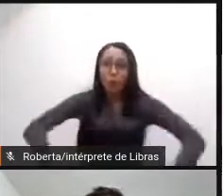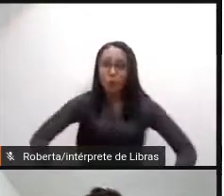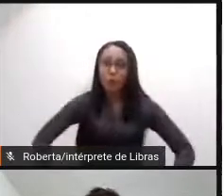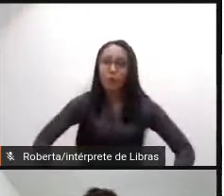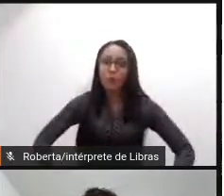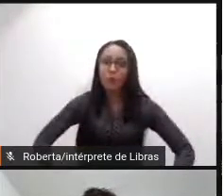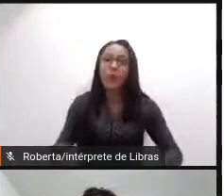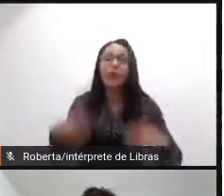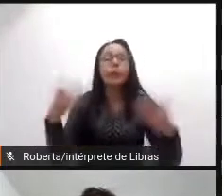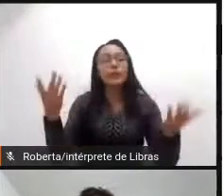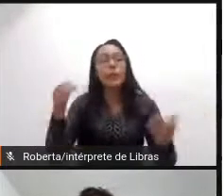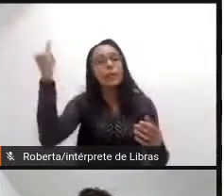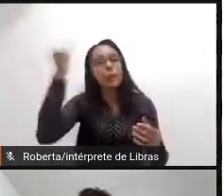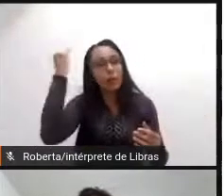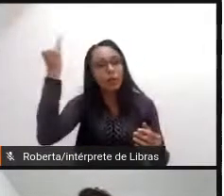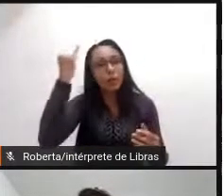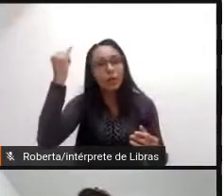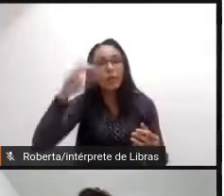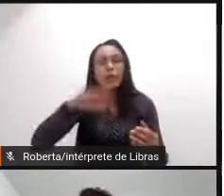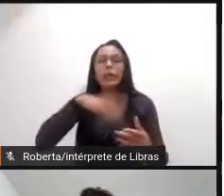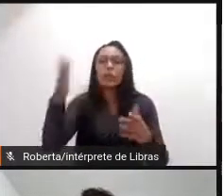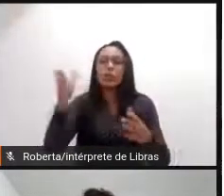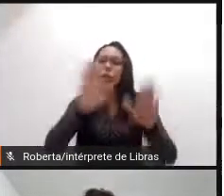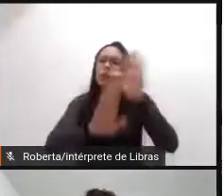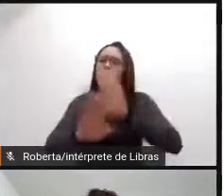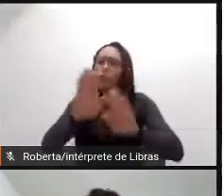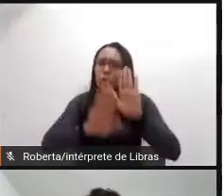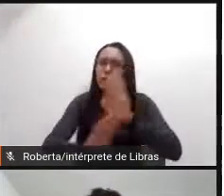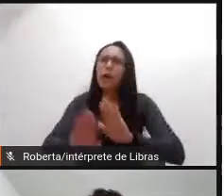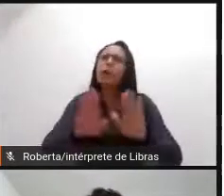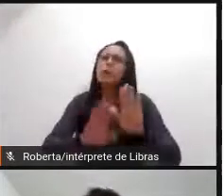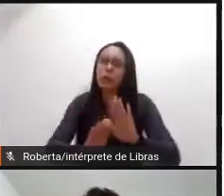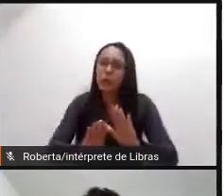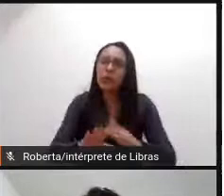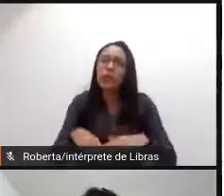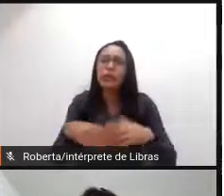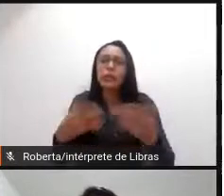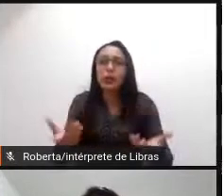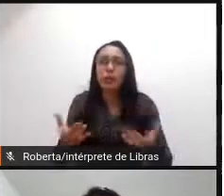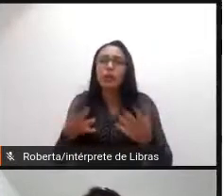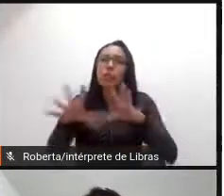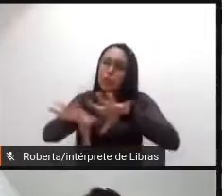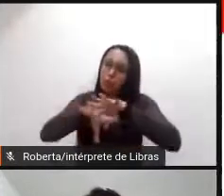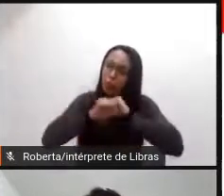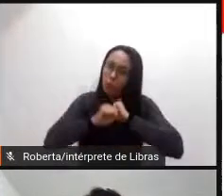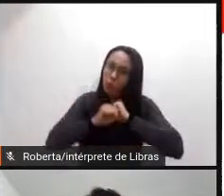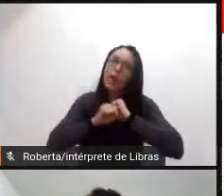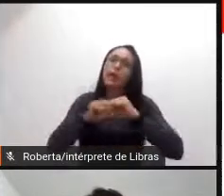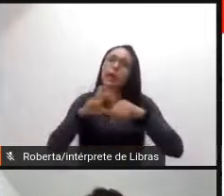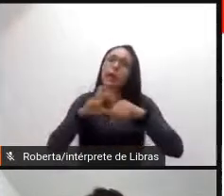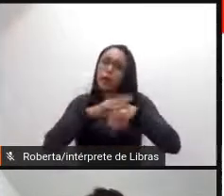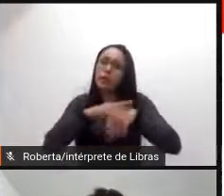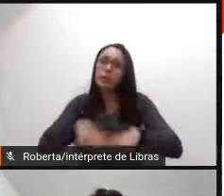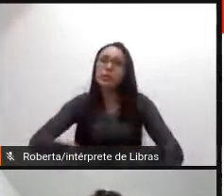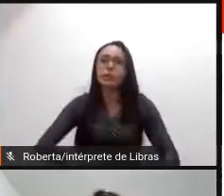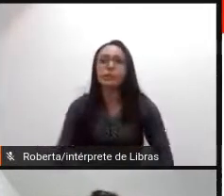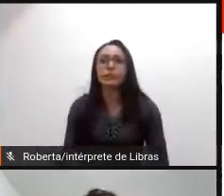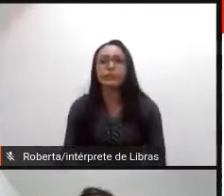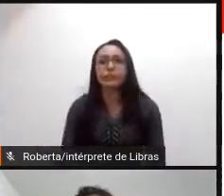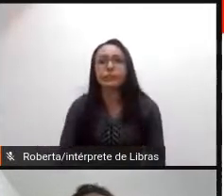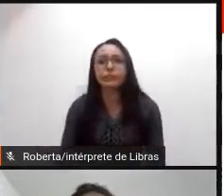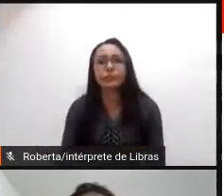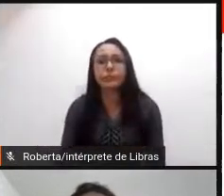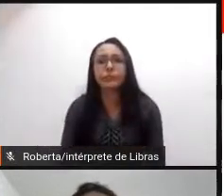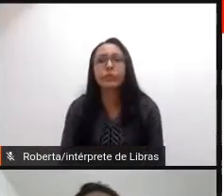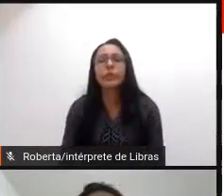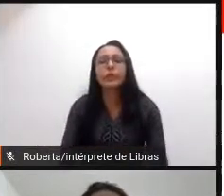extremamente importante que a gente tome os cuidados necessários para que a gente não se contamine. Então, vamos lá. Vamos